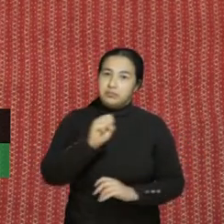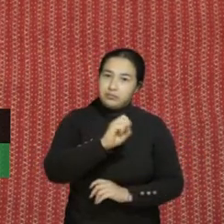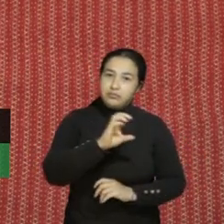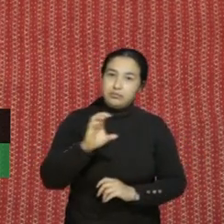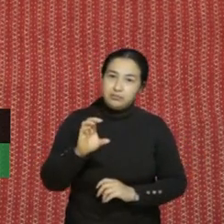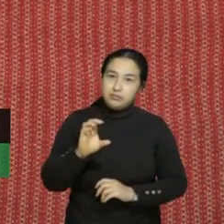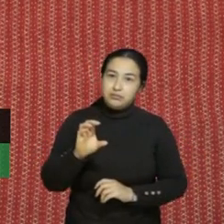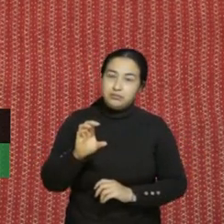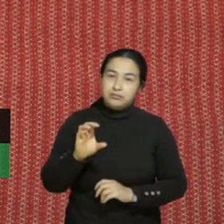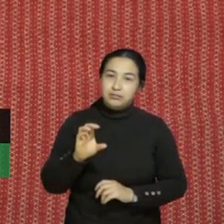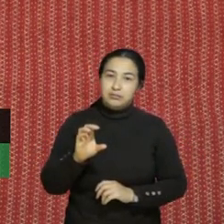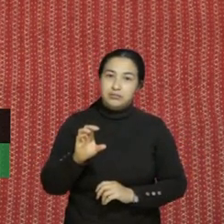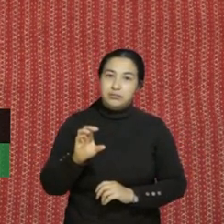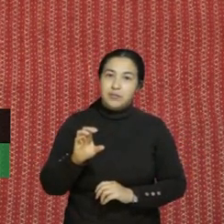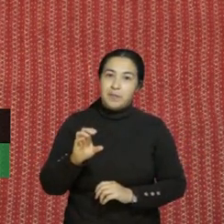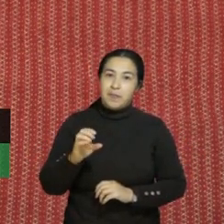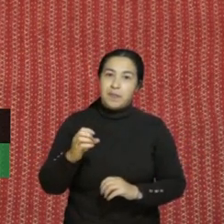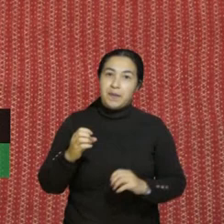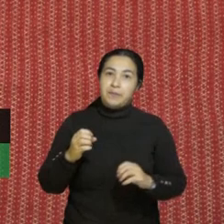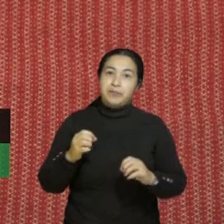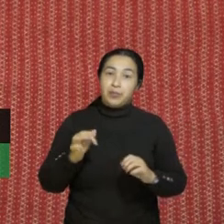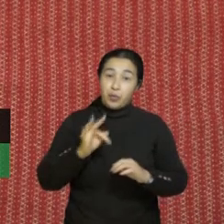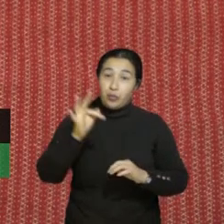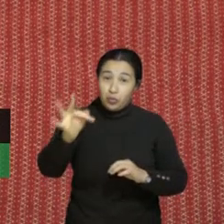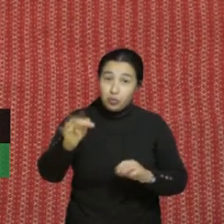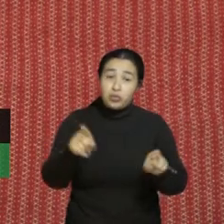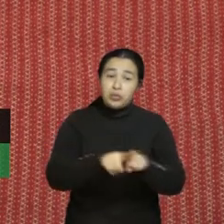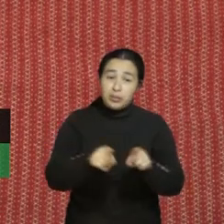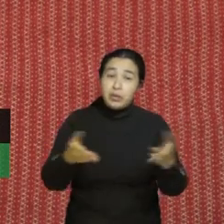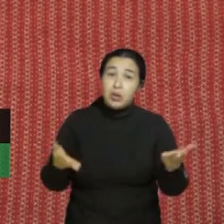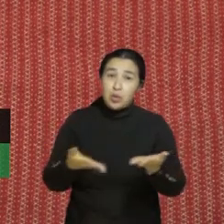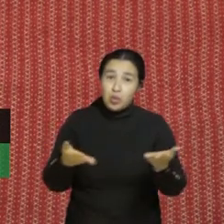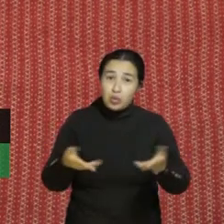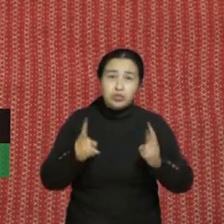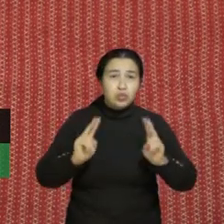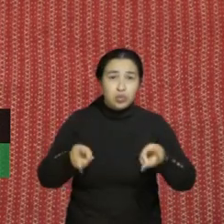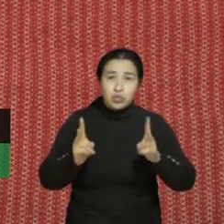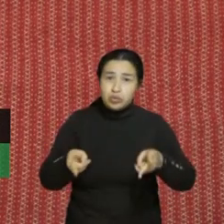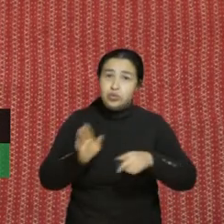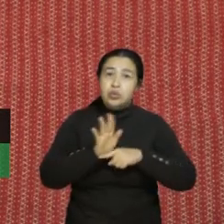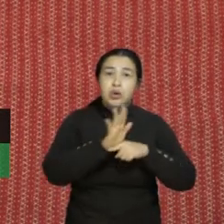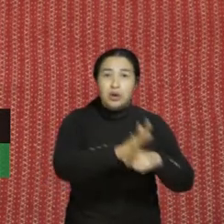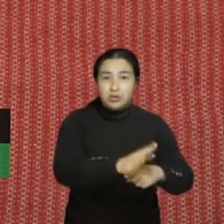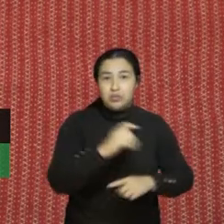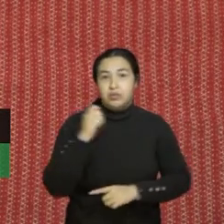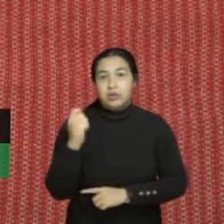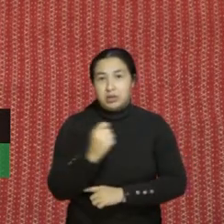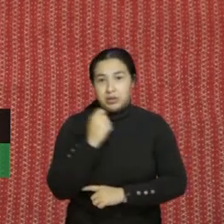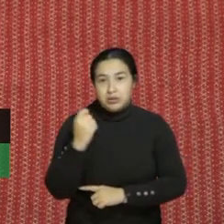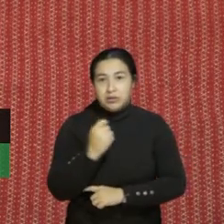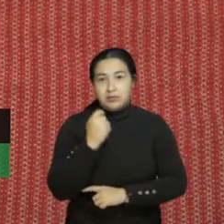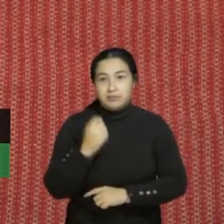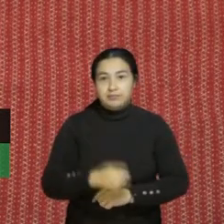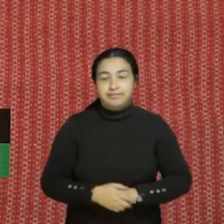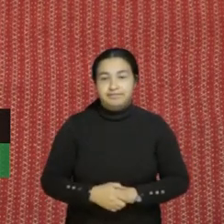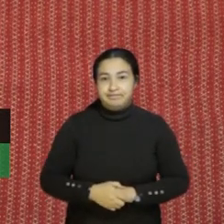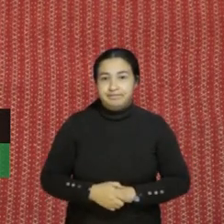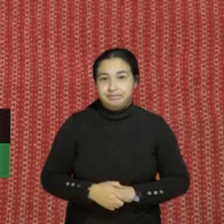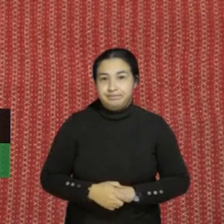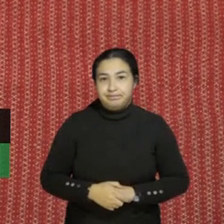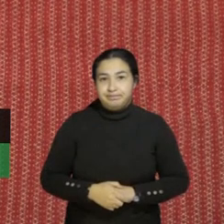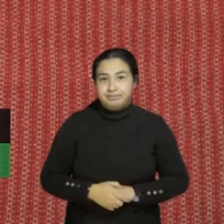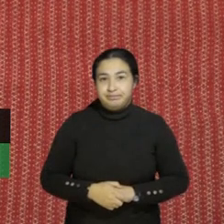Catarina estenderá e continuará a todo momento a favor dos nossos irmãos, vizinhos, gaúchos,